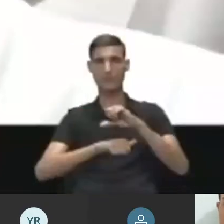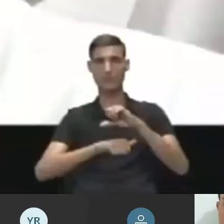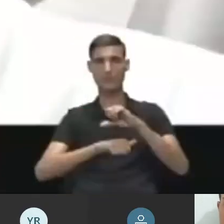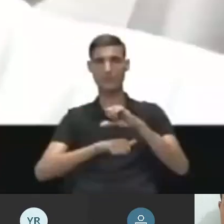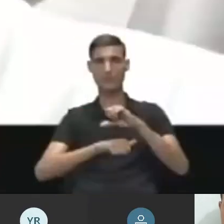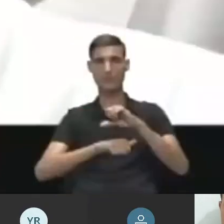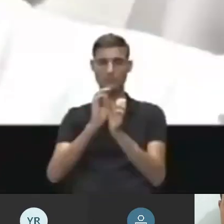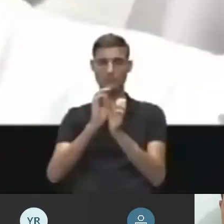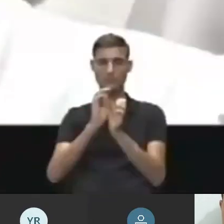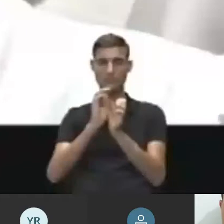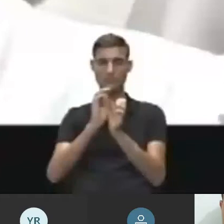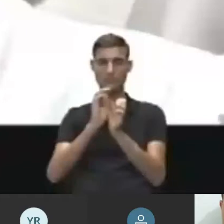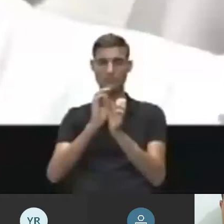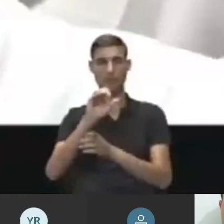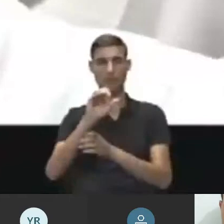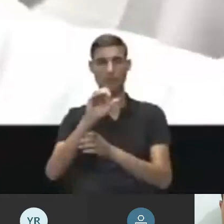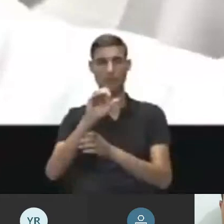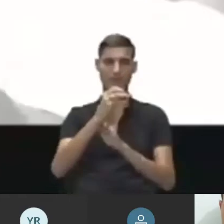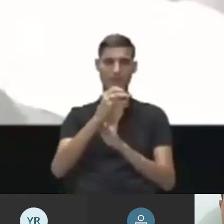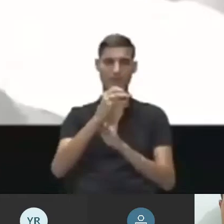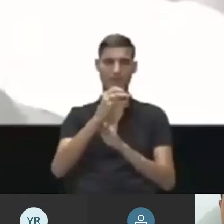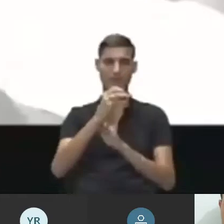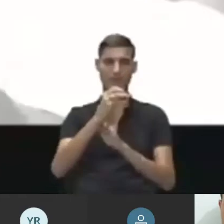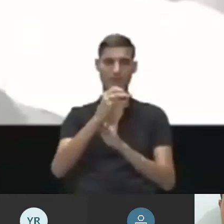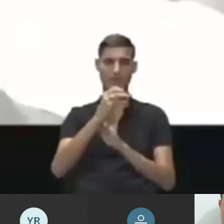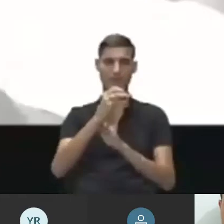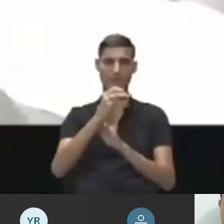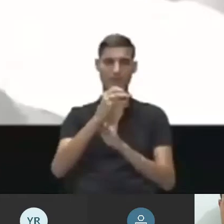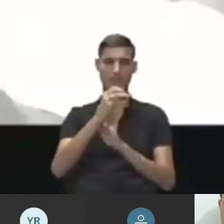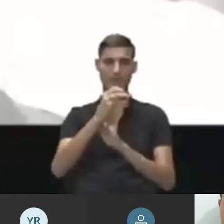funil, certo?